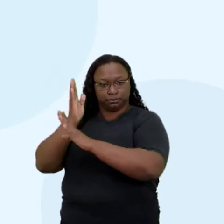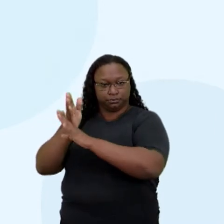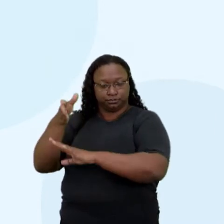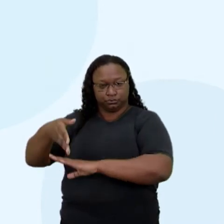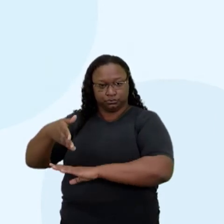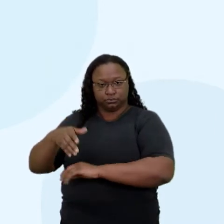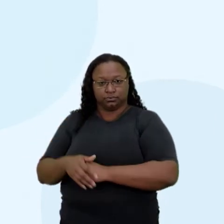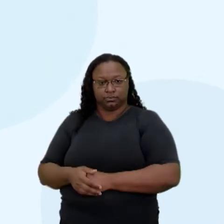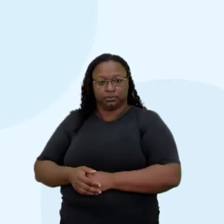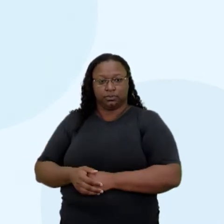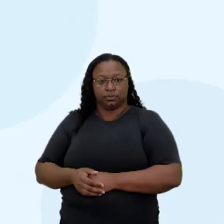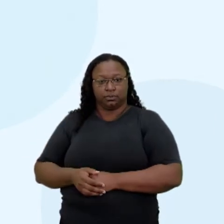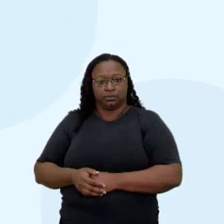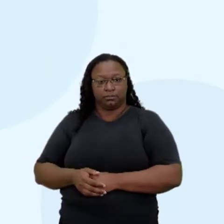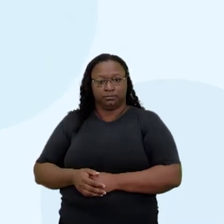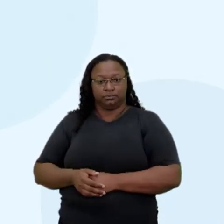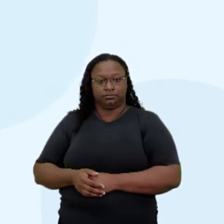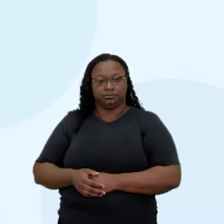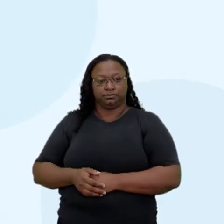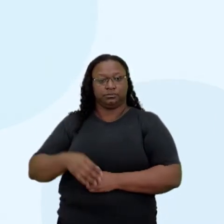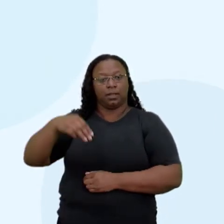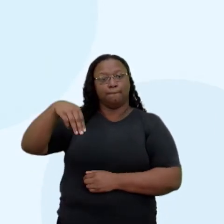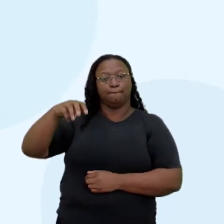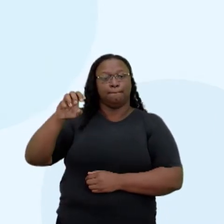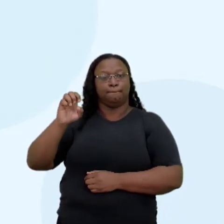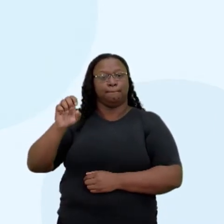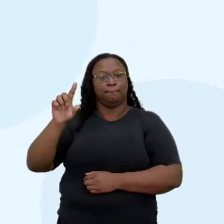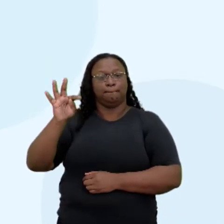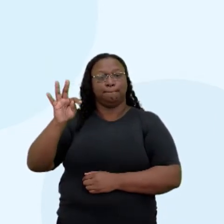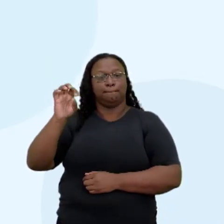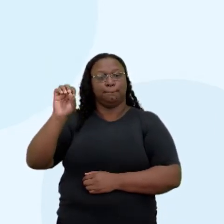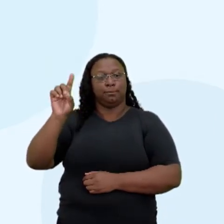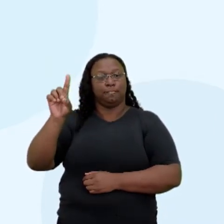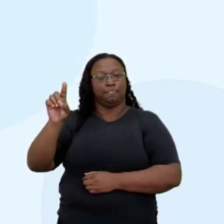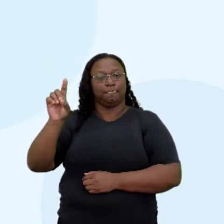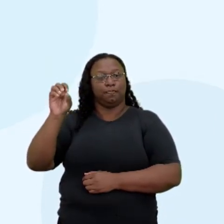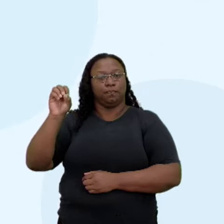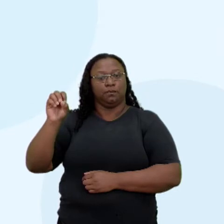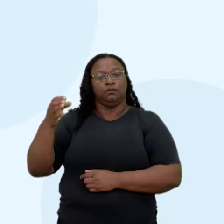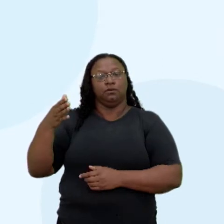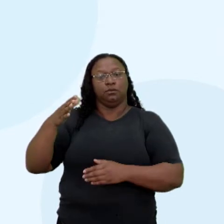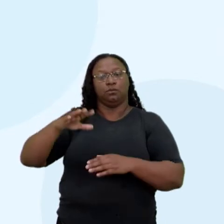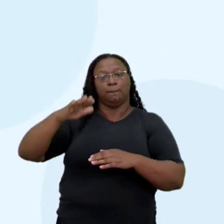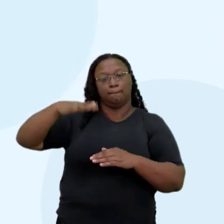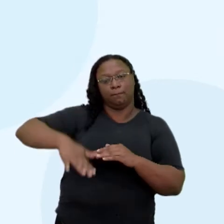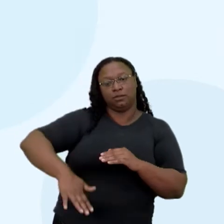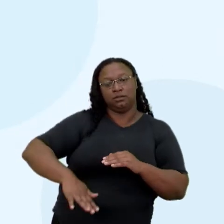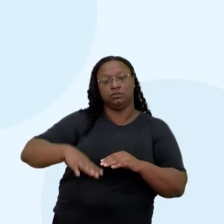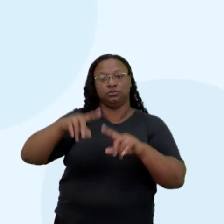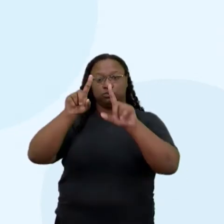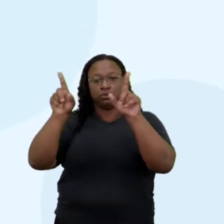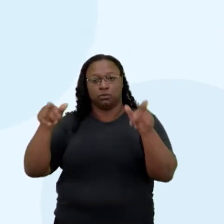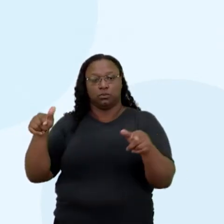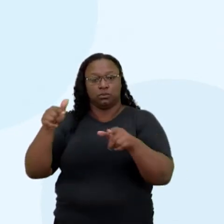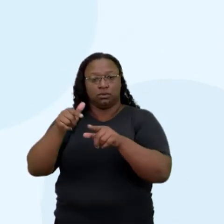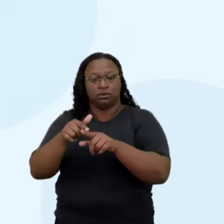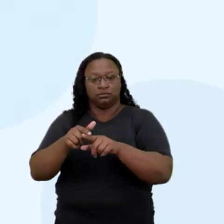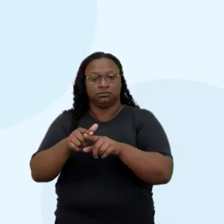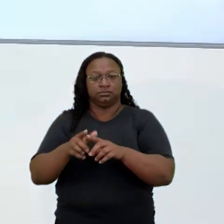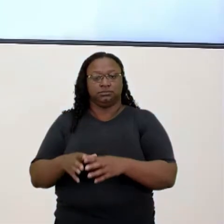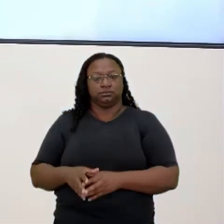sequência aí. E aí a gente vai para o método dos mínimos múltiplos quadrados, lembrando que o objetivo final é encontrar aquele